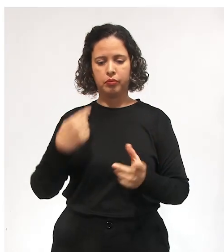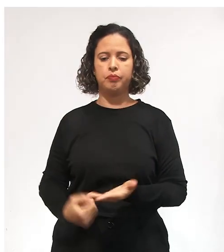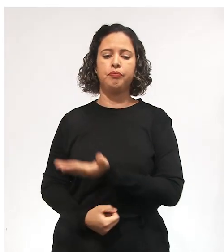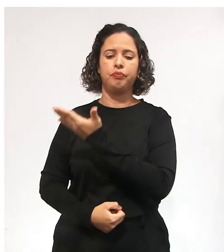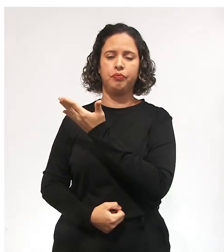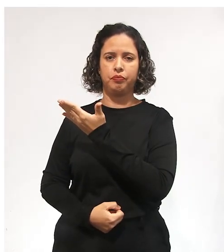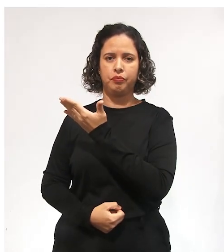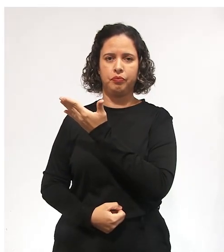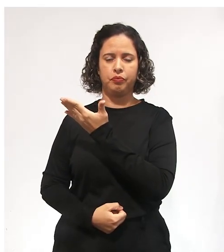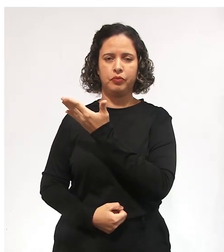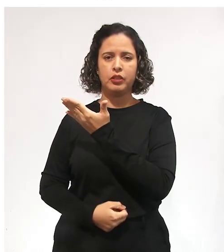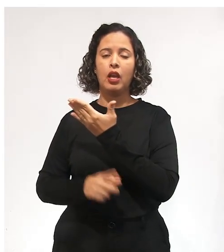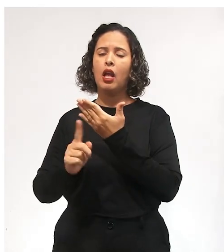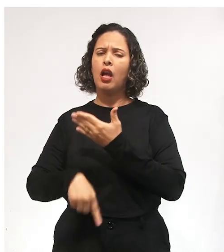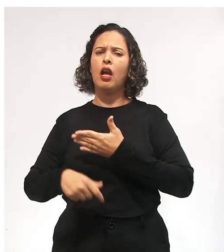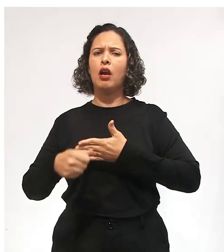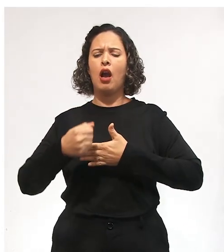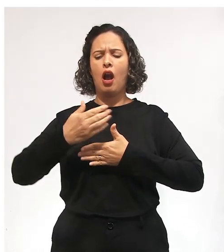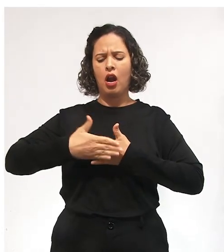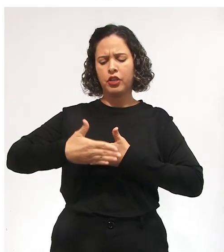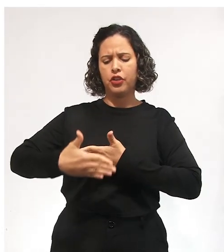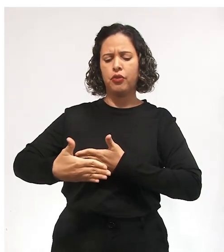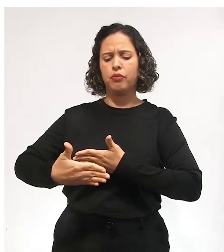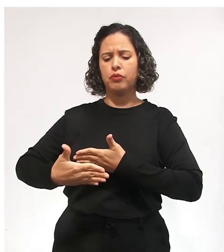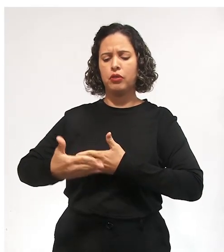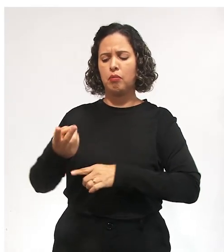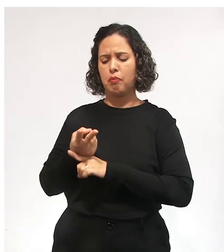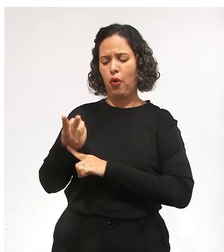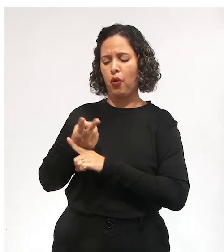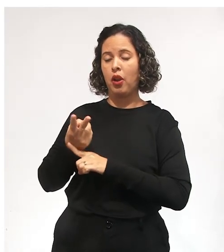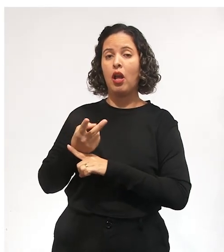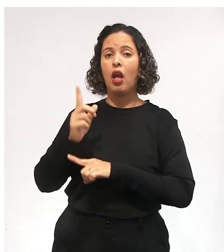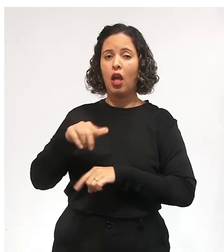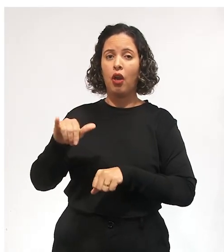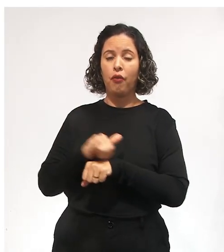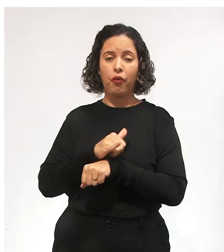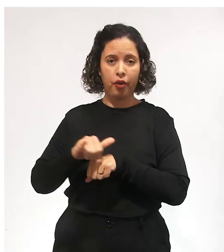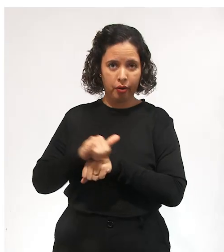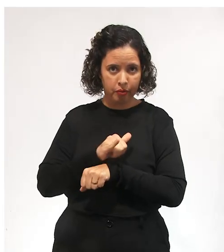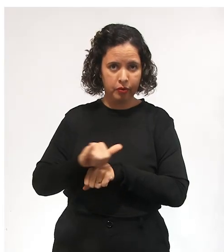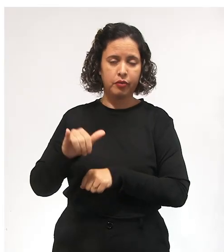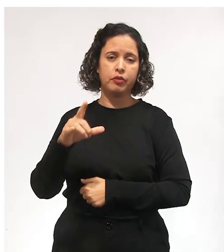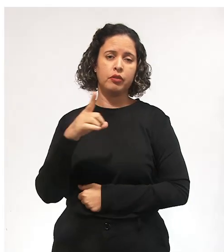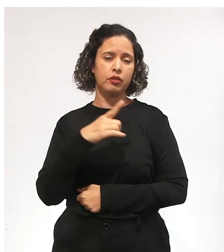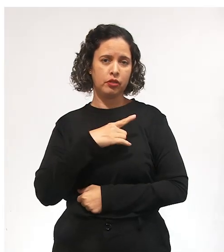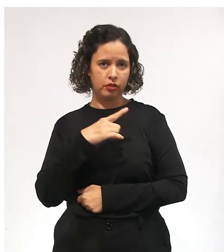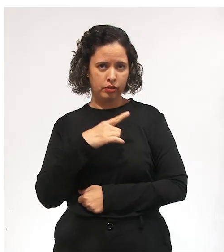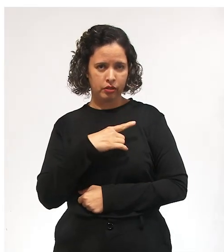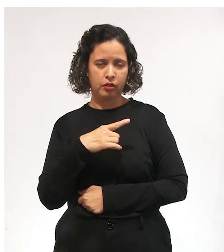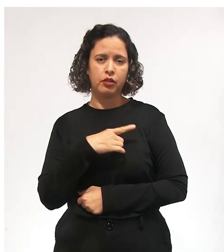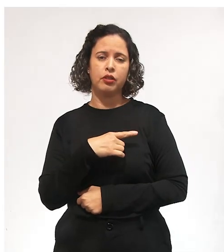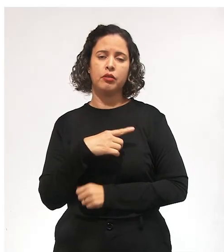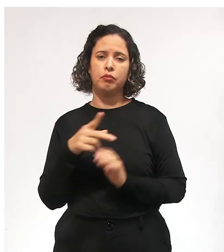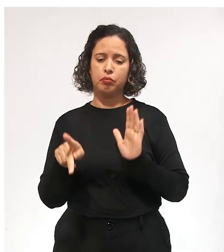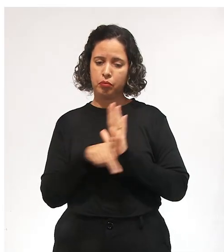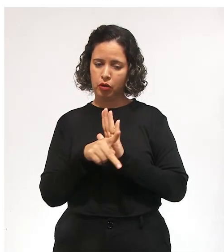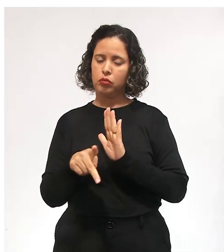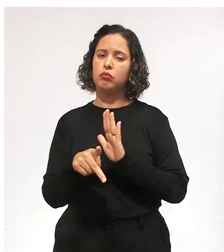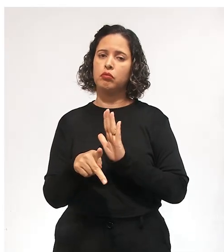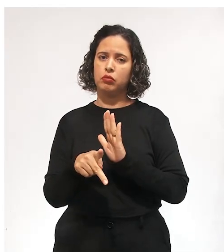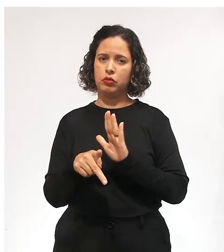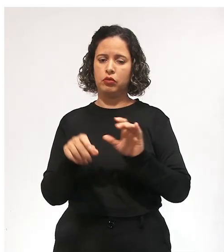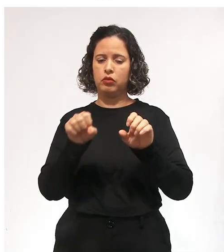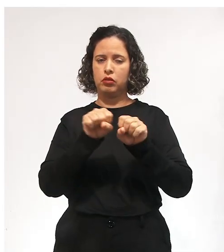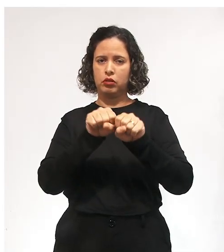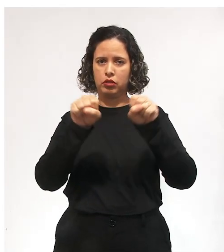abre o explorador de arquivos. O que é o explorador de arquivos? É uma ferramenta que a gente tem, nativo, padrão, do